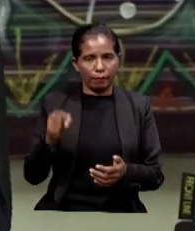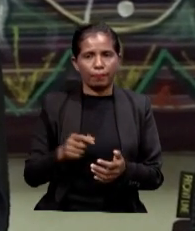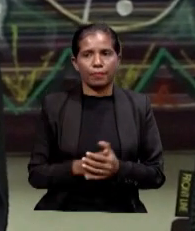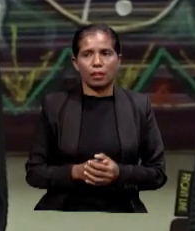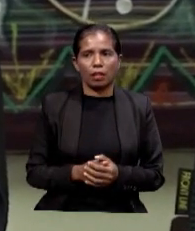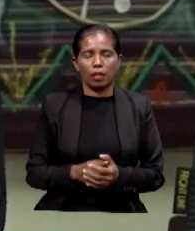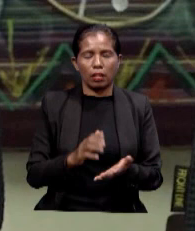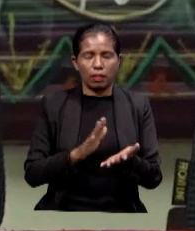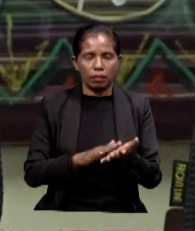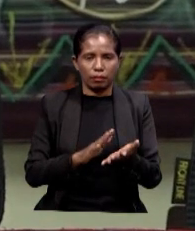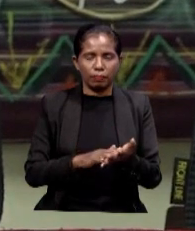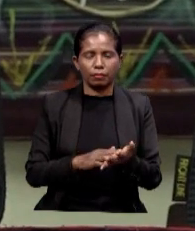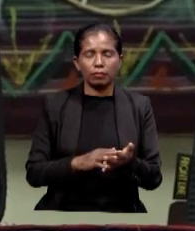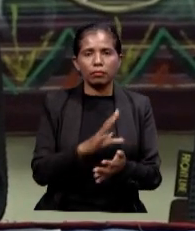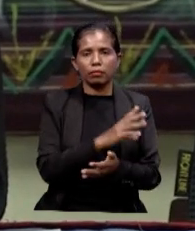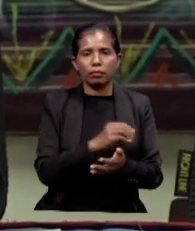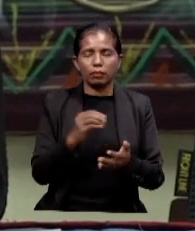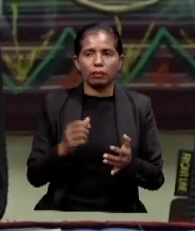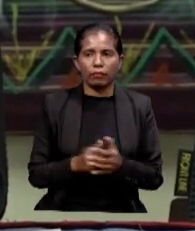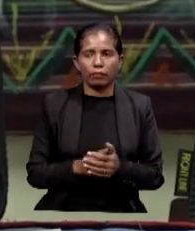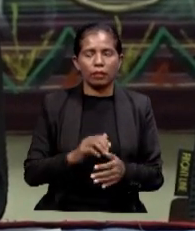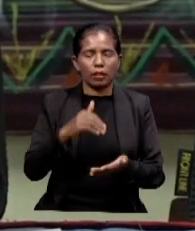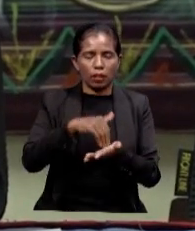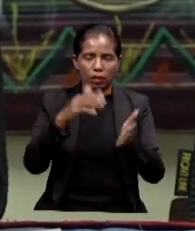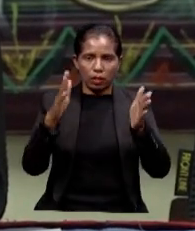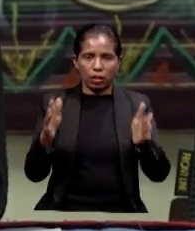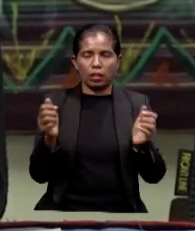secundário técnico vocacional, total de estudantes,